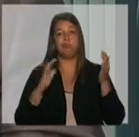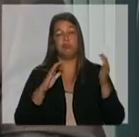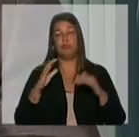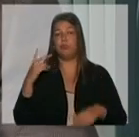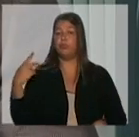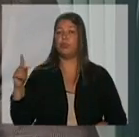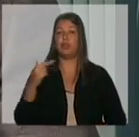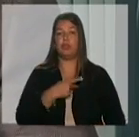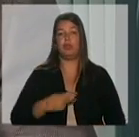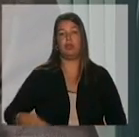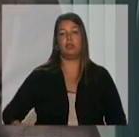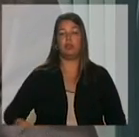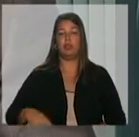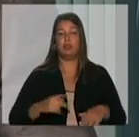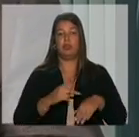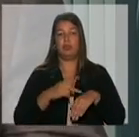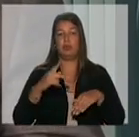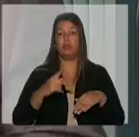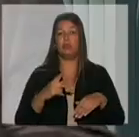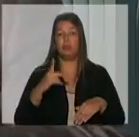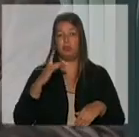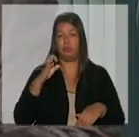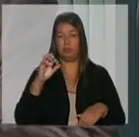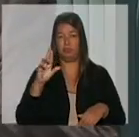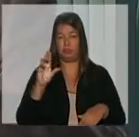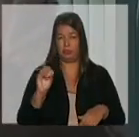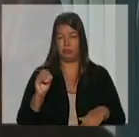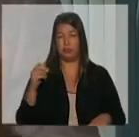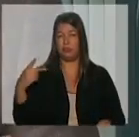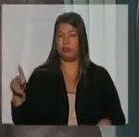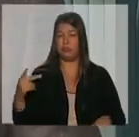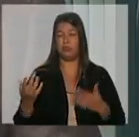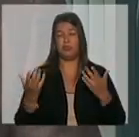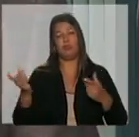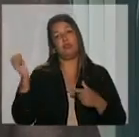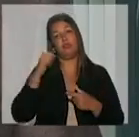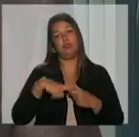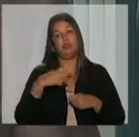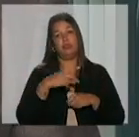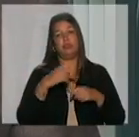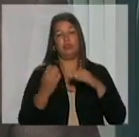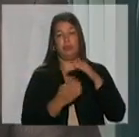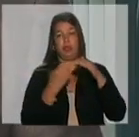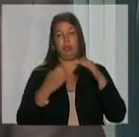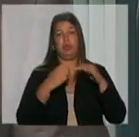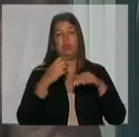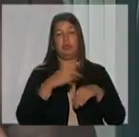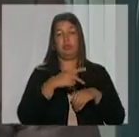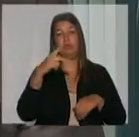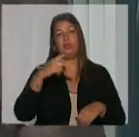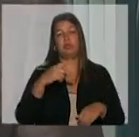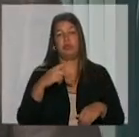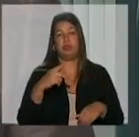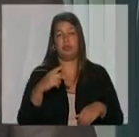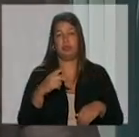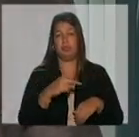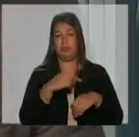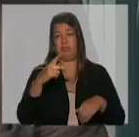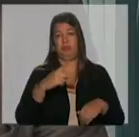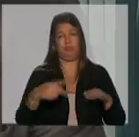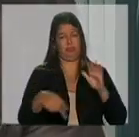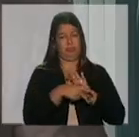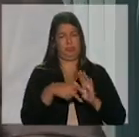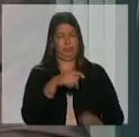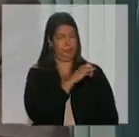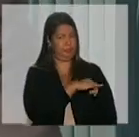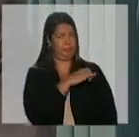mídia. O Pedro Parente está fazendo de tudo para voltar a ter uma Petrobras dinâmica no Rio de Janeiro. No Brasil. Quer dizer, a Petrobras não